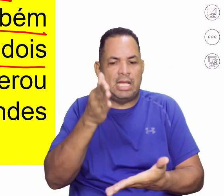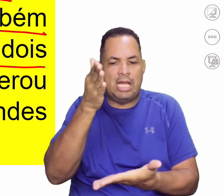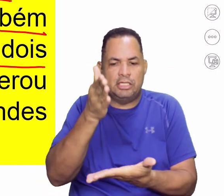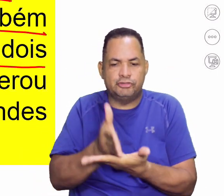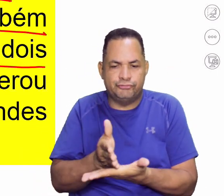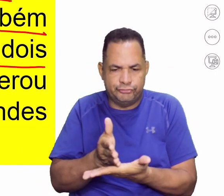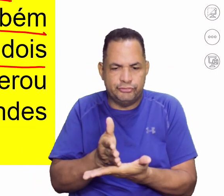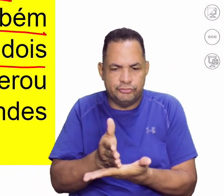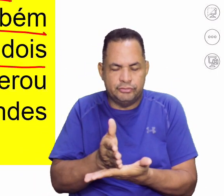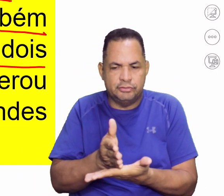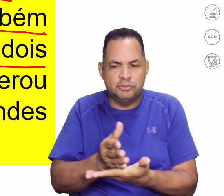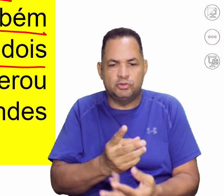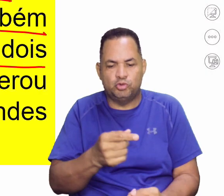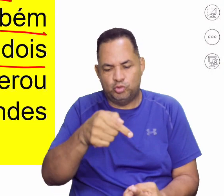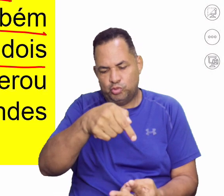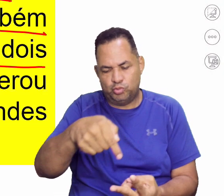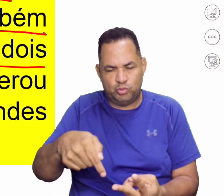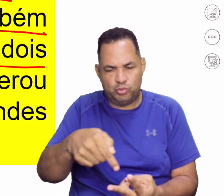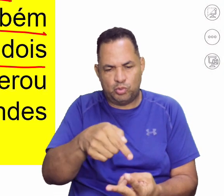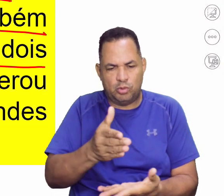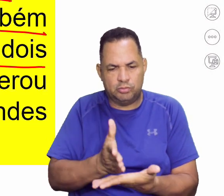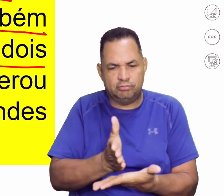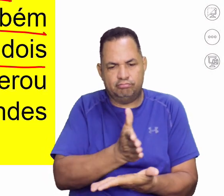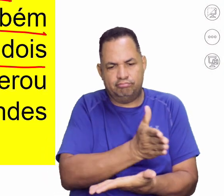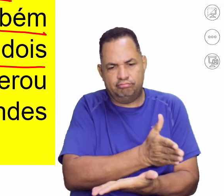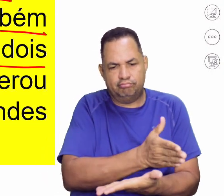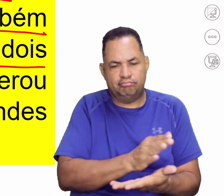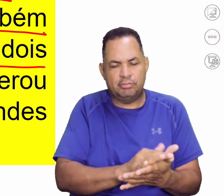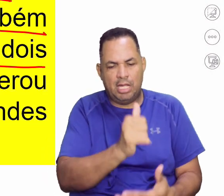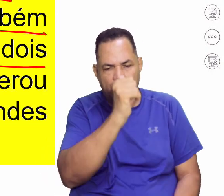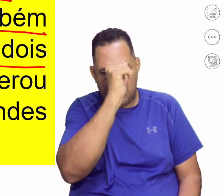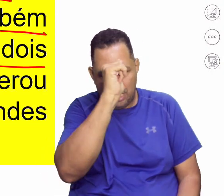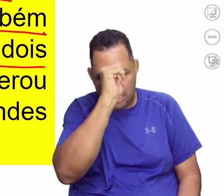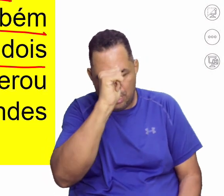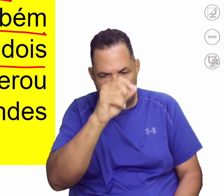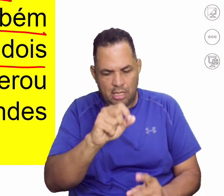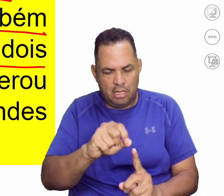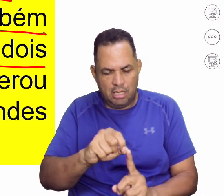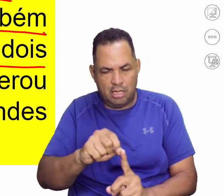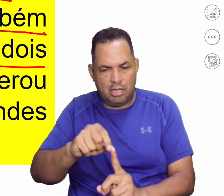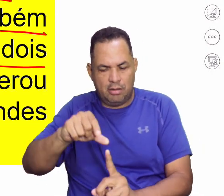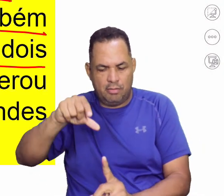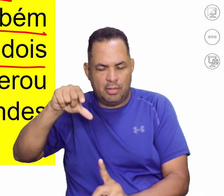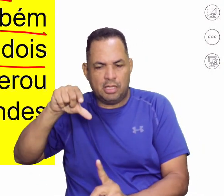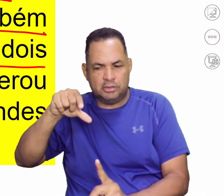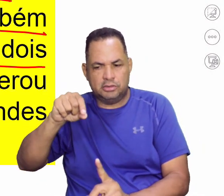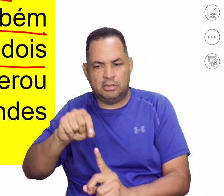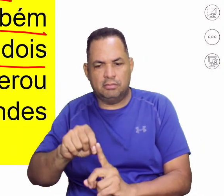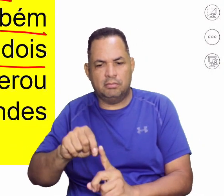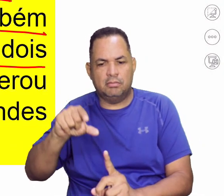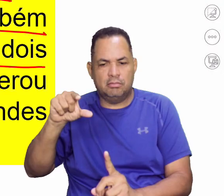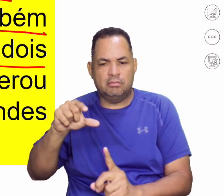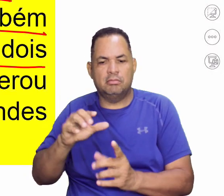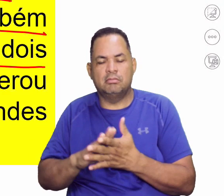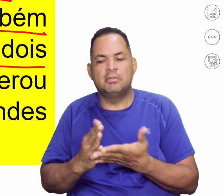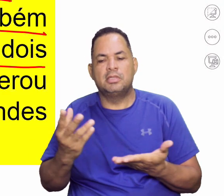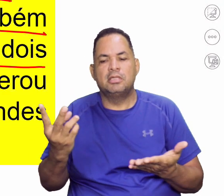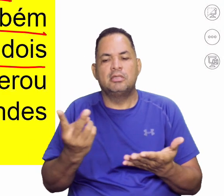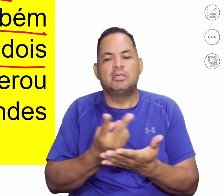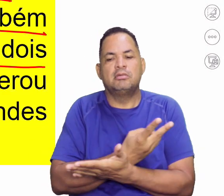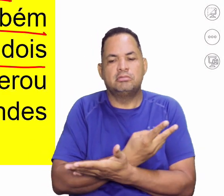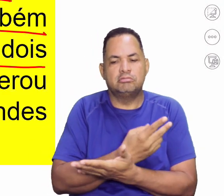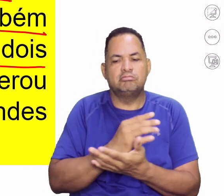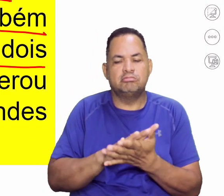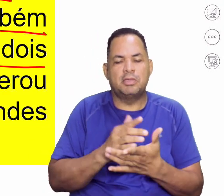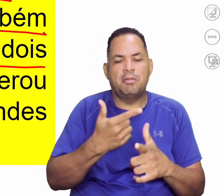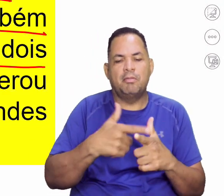do território em dois países, a Índia e o Paquistão, o que gerou conflitos